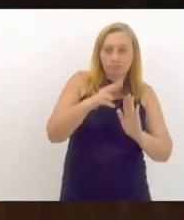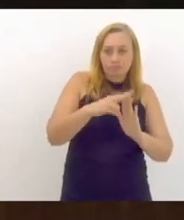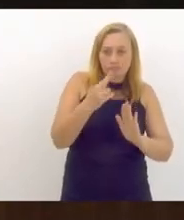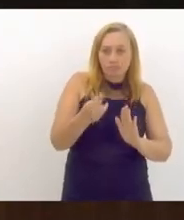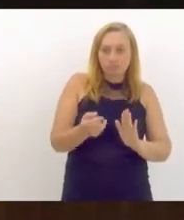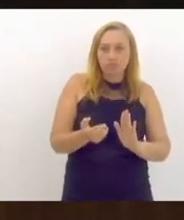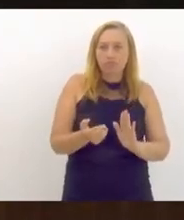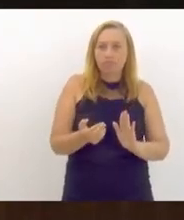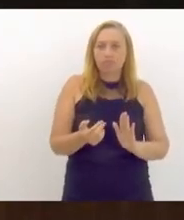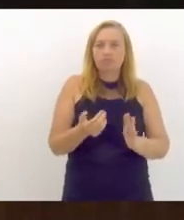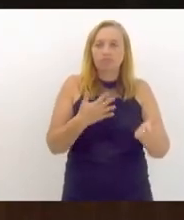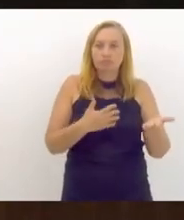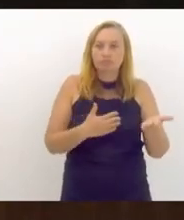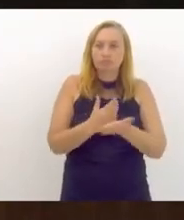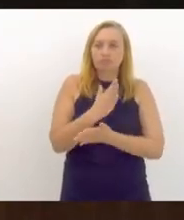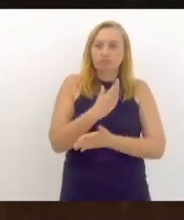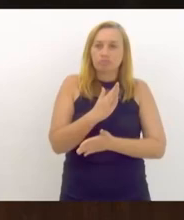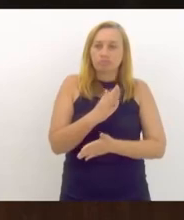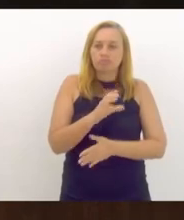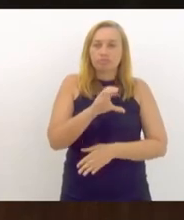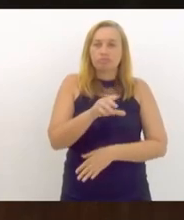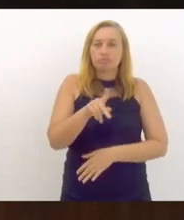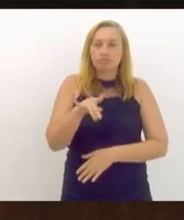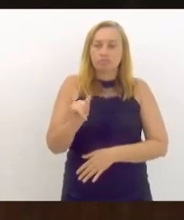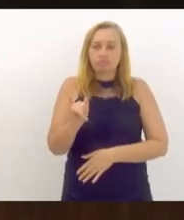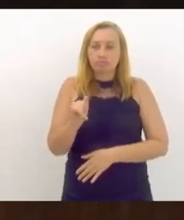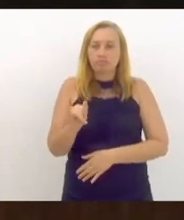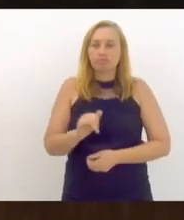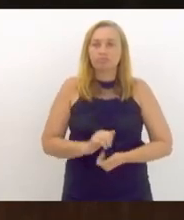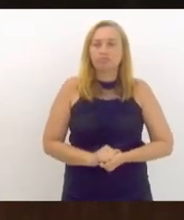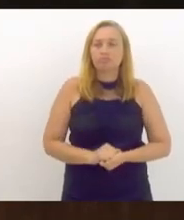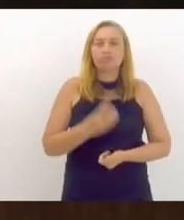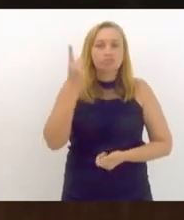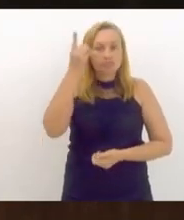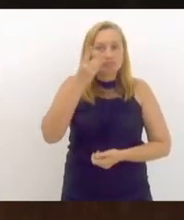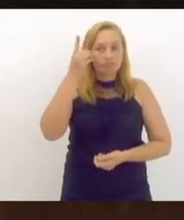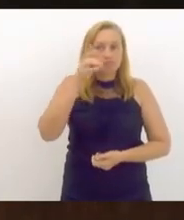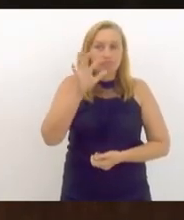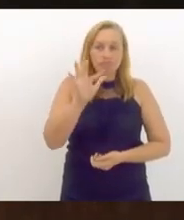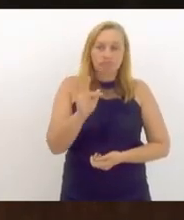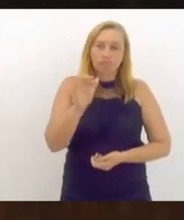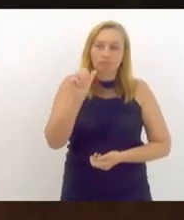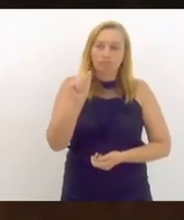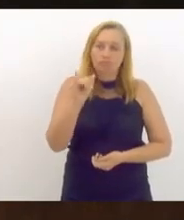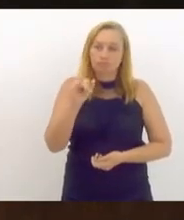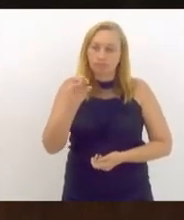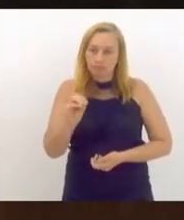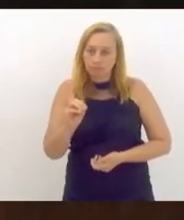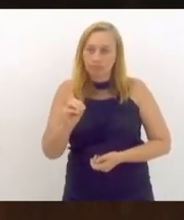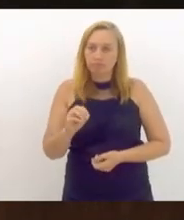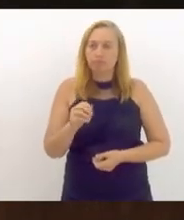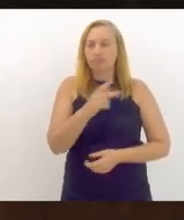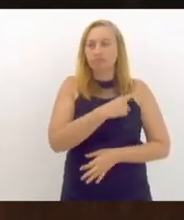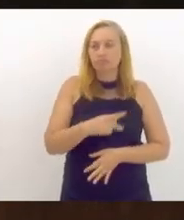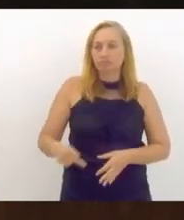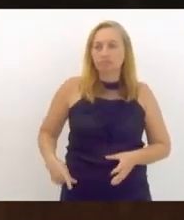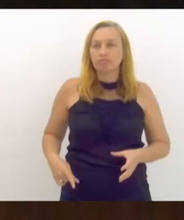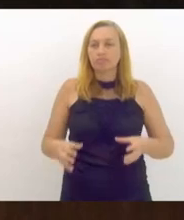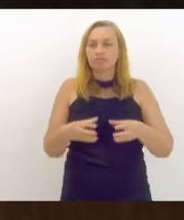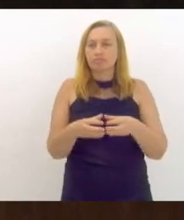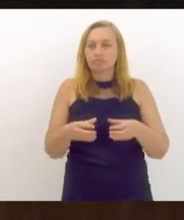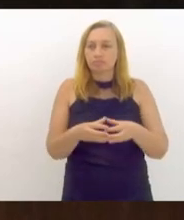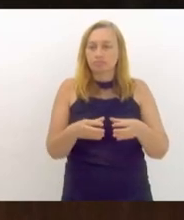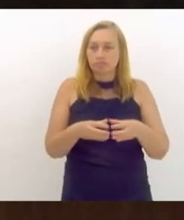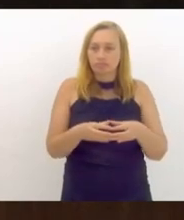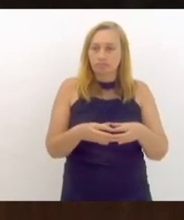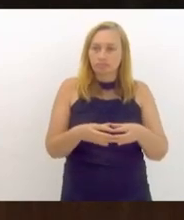né, aprovadas nessa CPI. O deputado Fábio Silva, inclusive, era o presidente da Comissão do Consumidor,